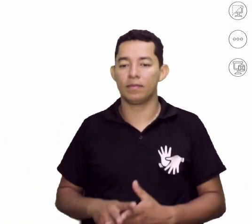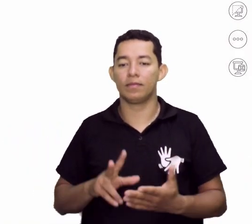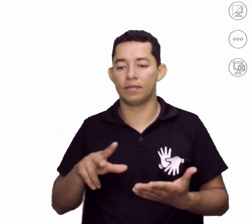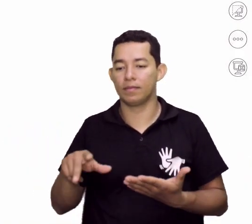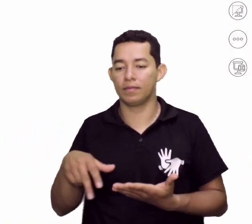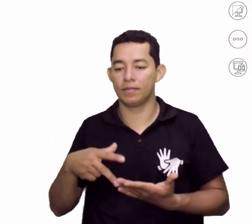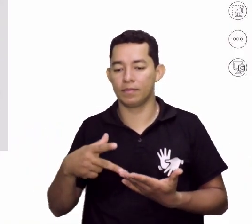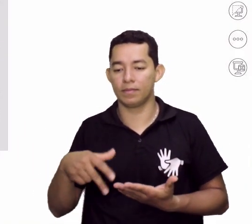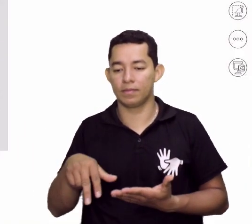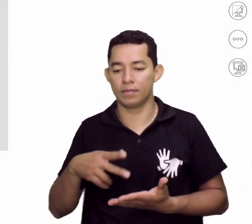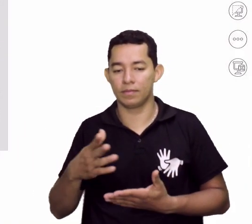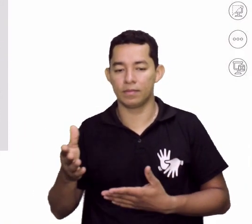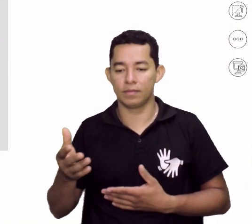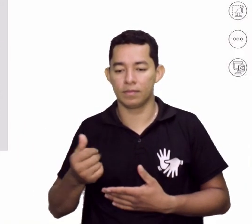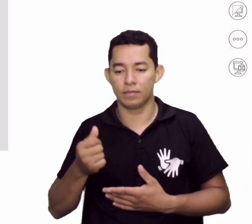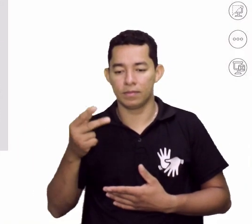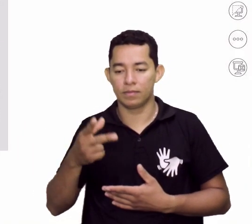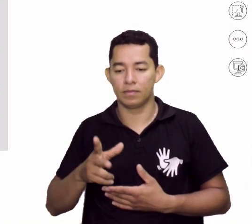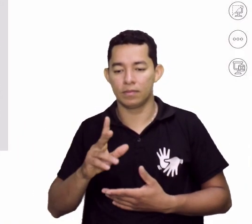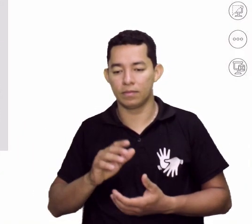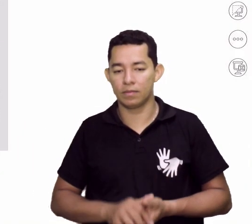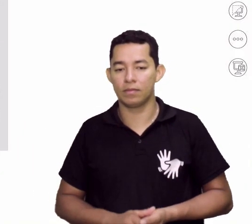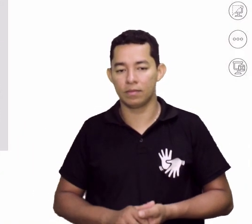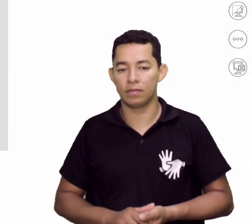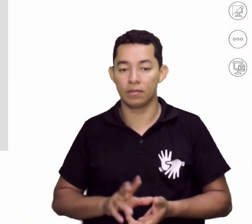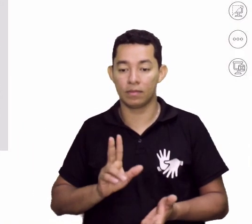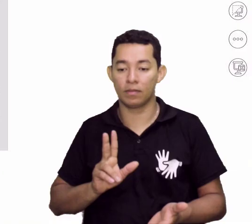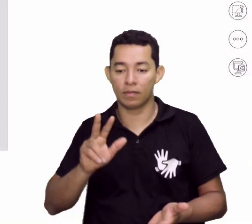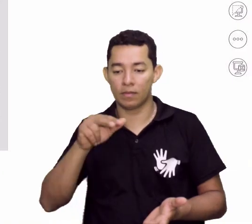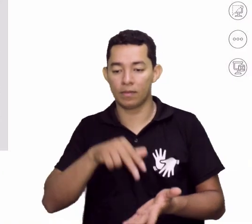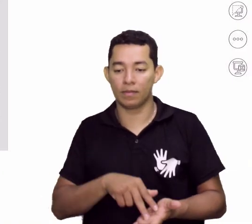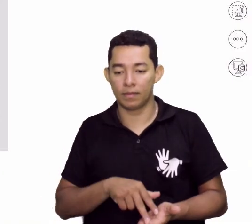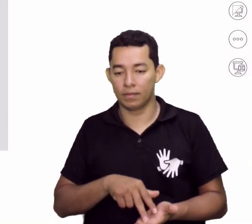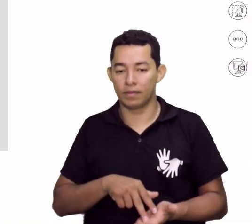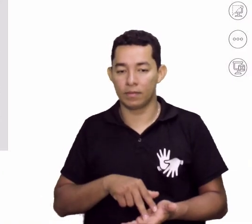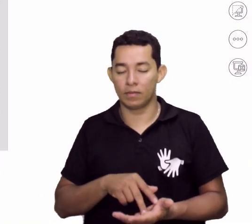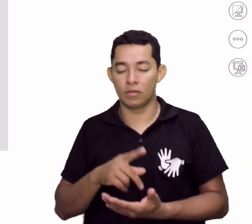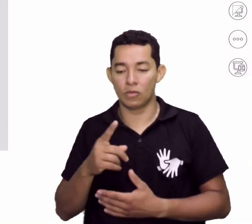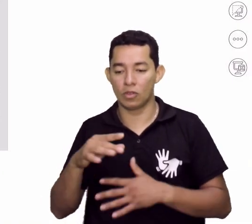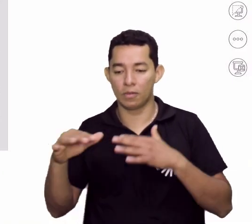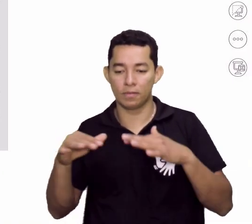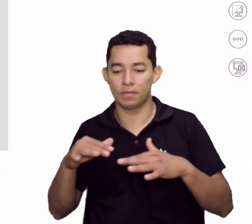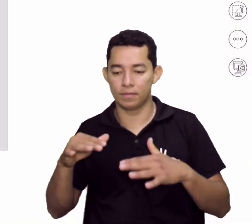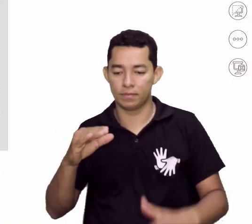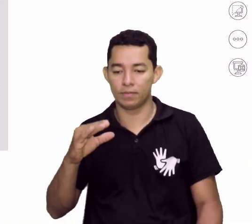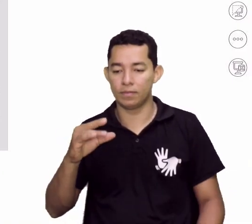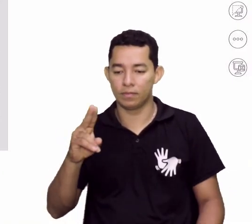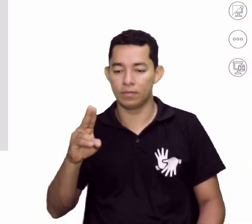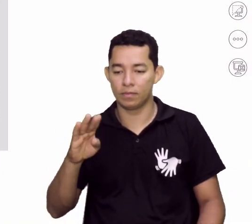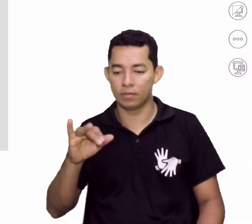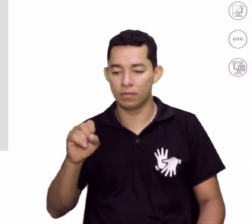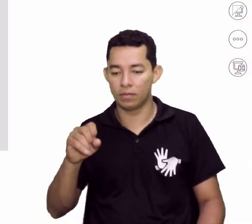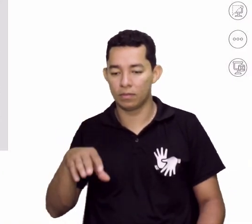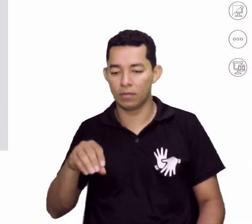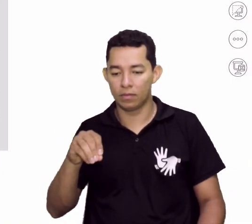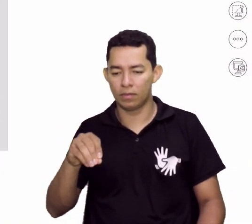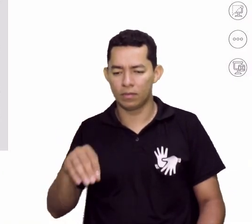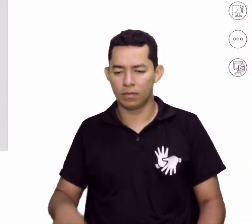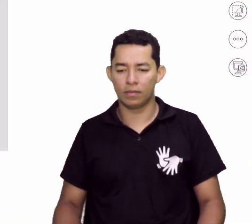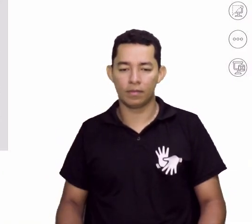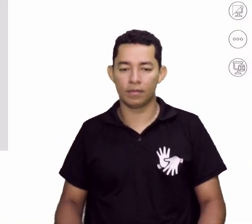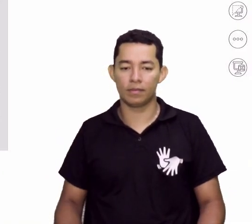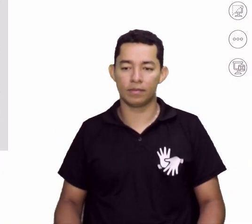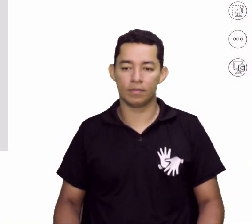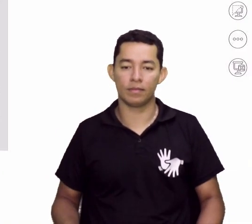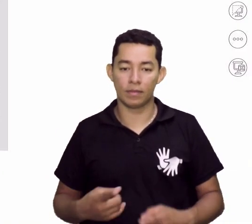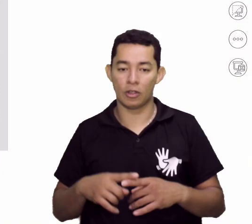né? Vamos nessa, vamos seguindo. Pulamos logo para o próximo movimento, que é o cubismo, né? Um movimento